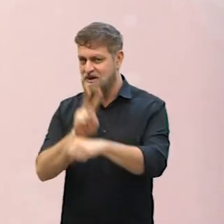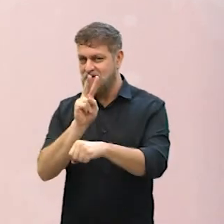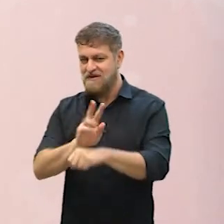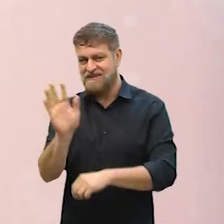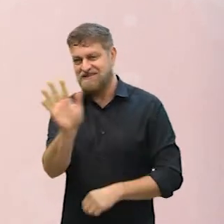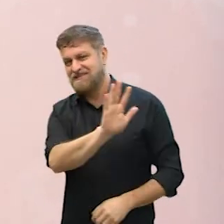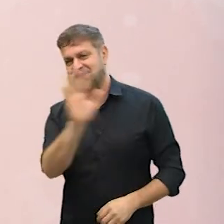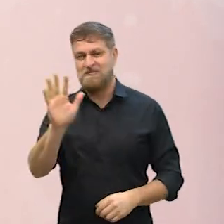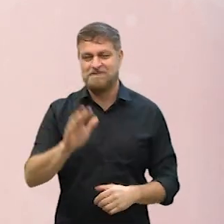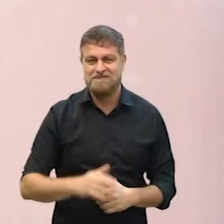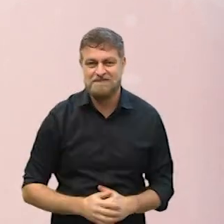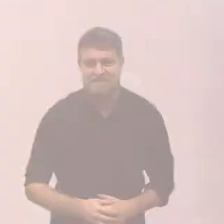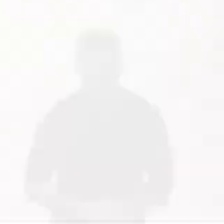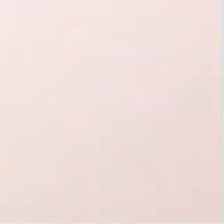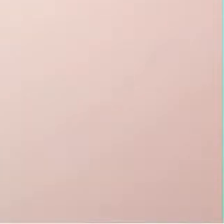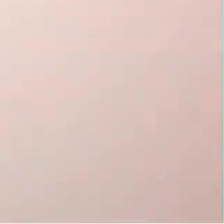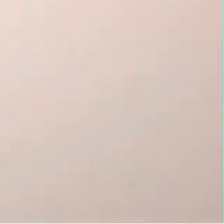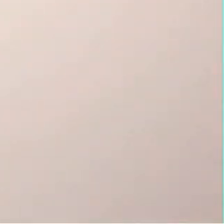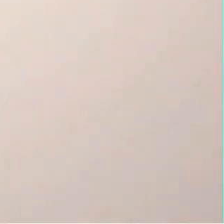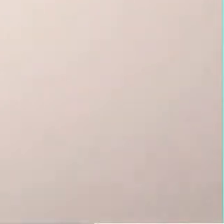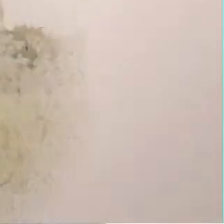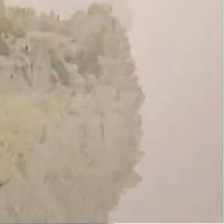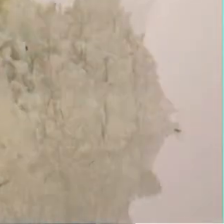próxima edição se cuida tchau